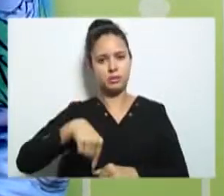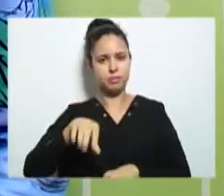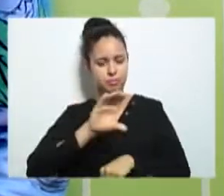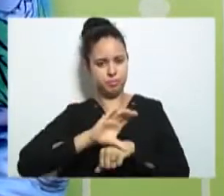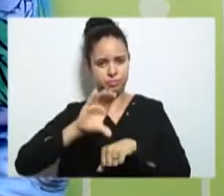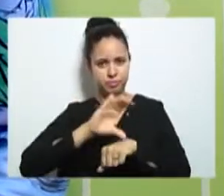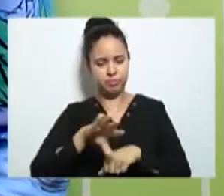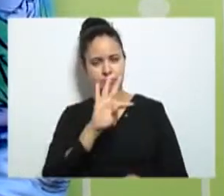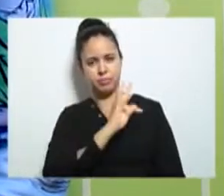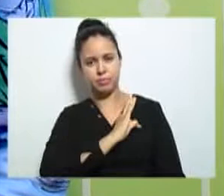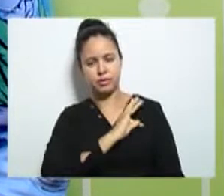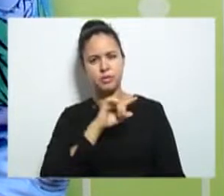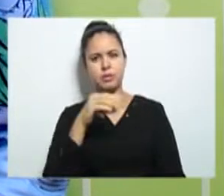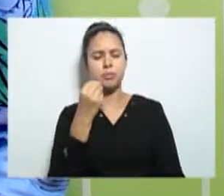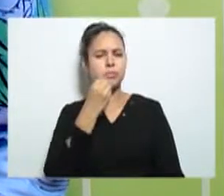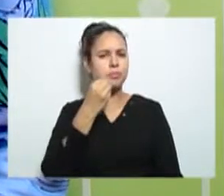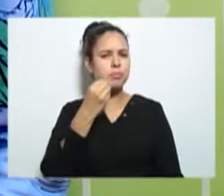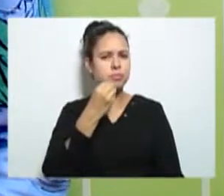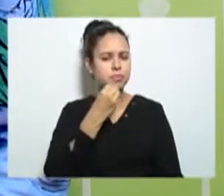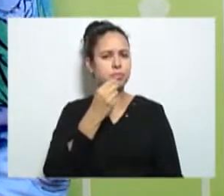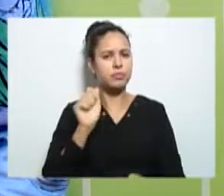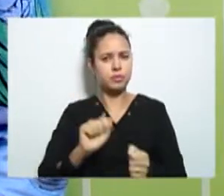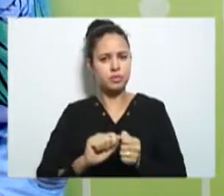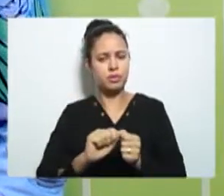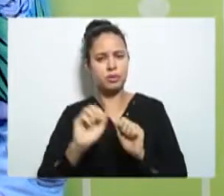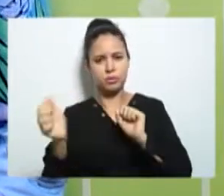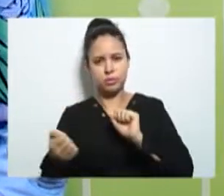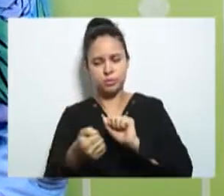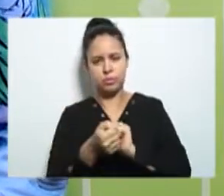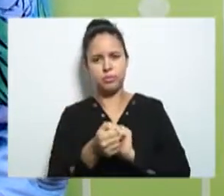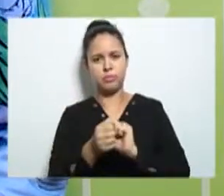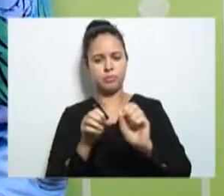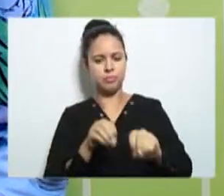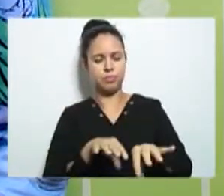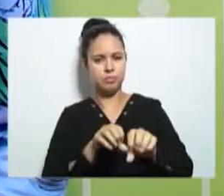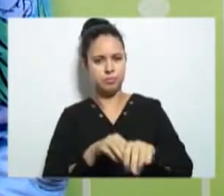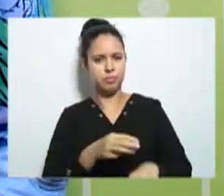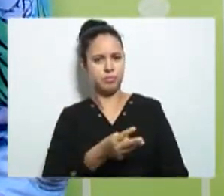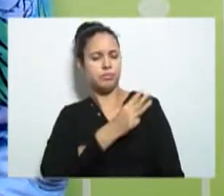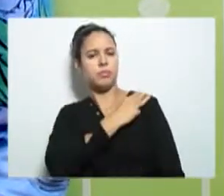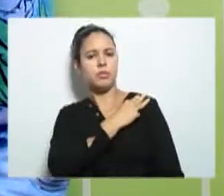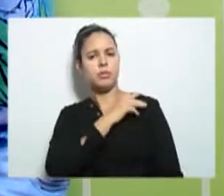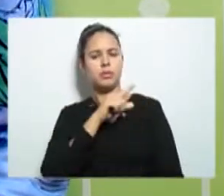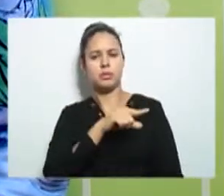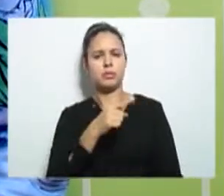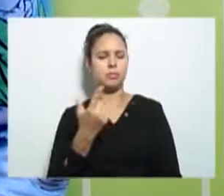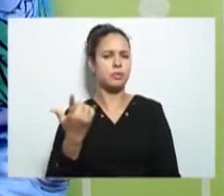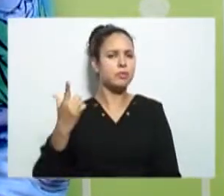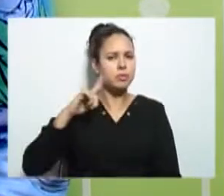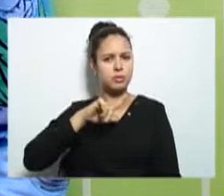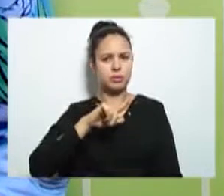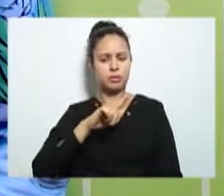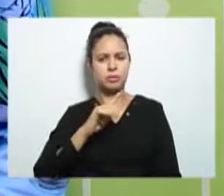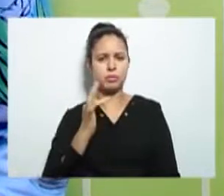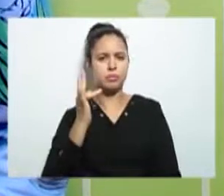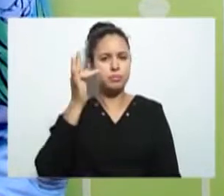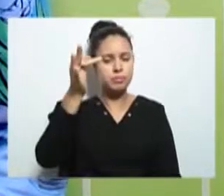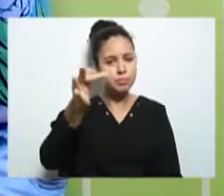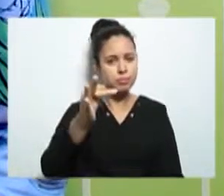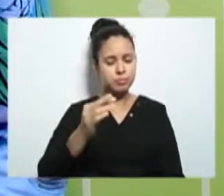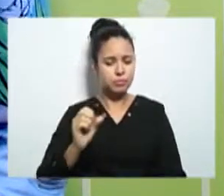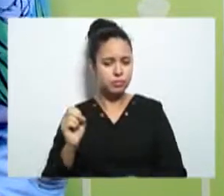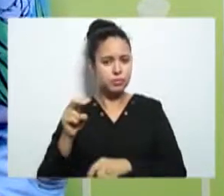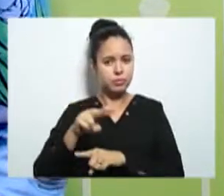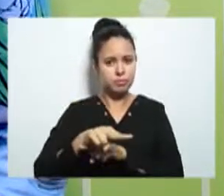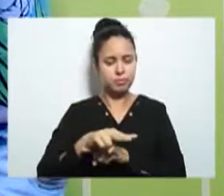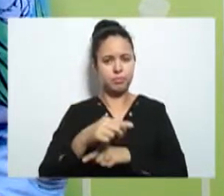estão tendo a oportunidade de fazer junto com o ensino médio, vocês vão estar bem mais preparados para o mercado de trabalho, vão adquirir muito